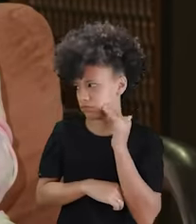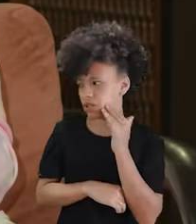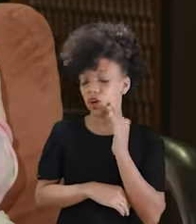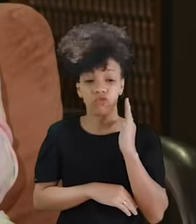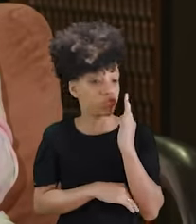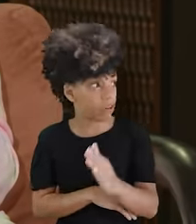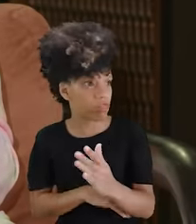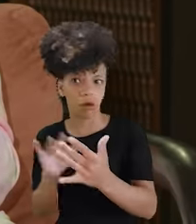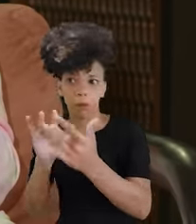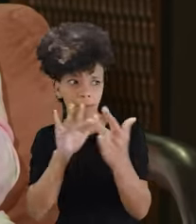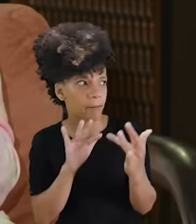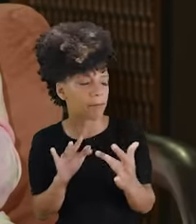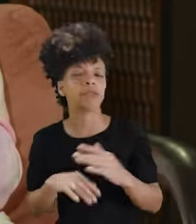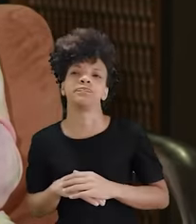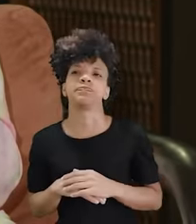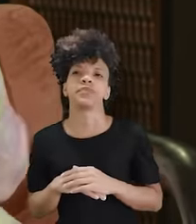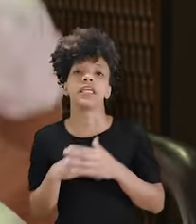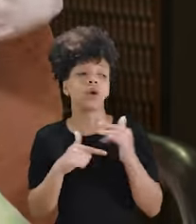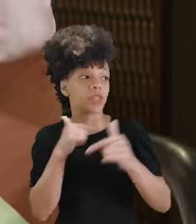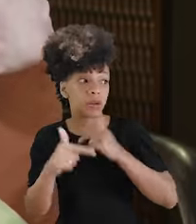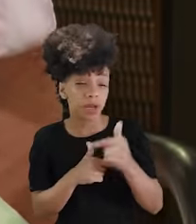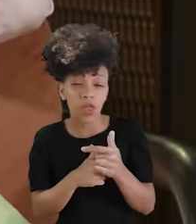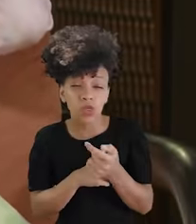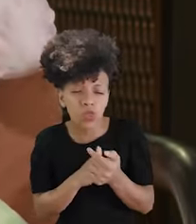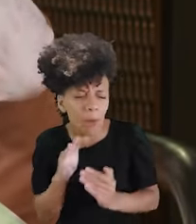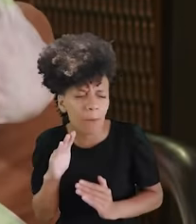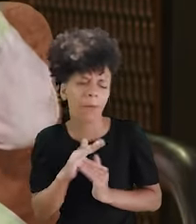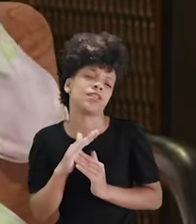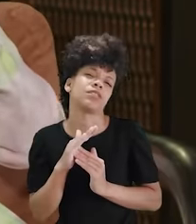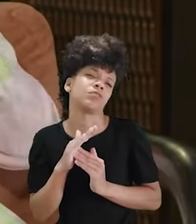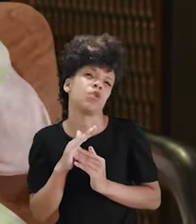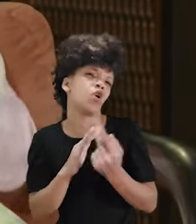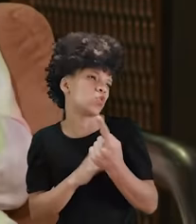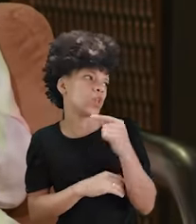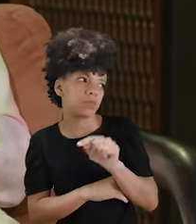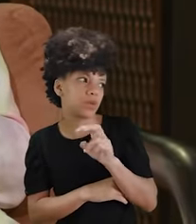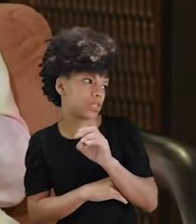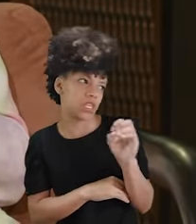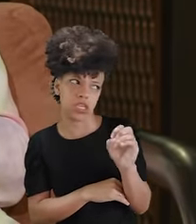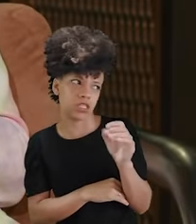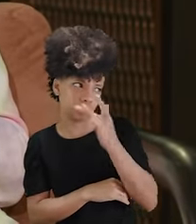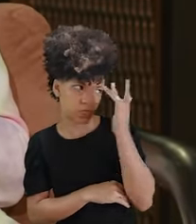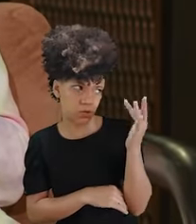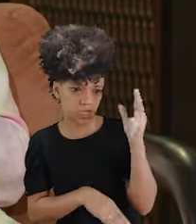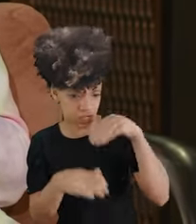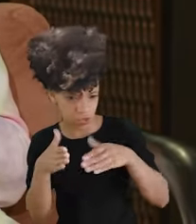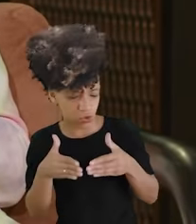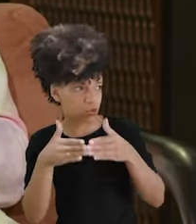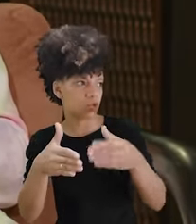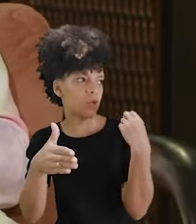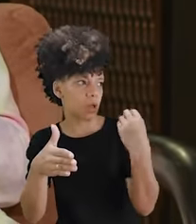É E tu como passageiro então eu trabalhei assim no máximo para 2500